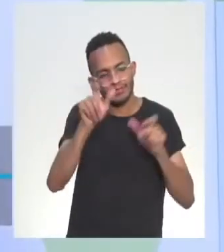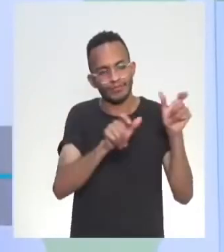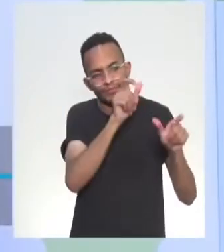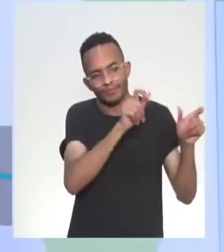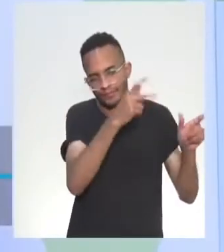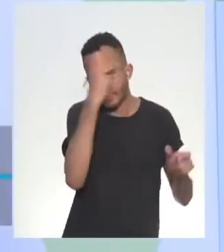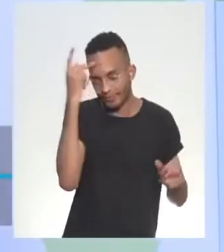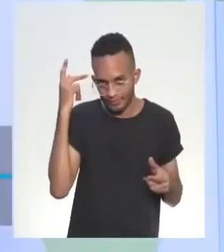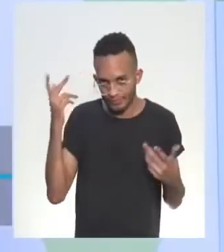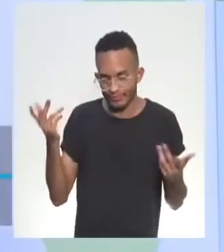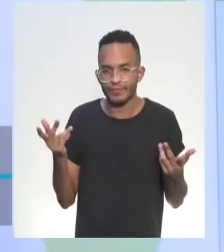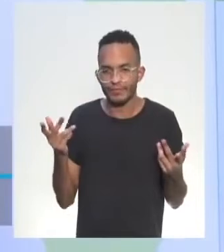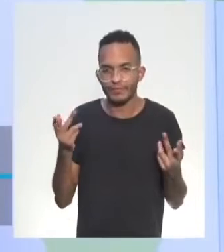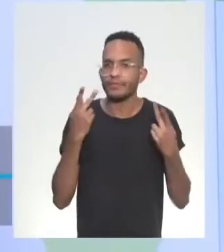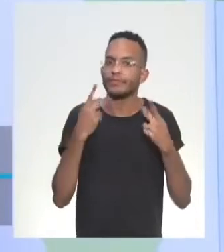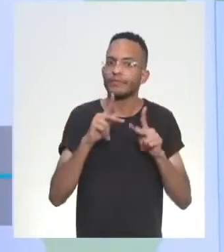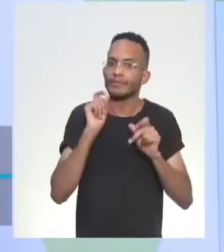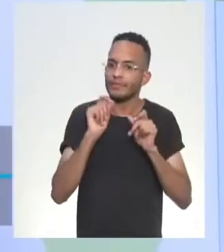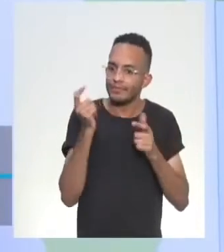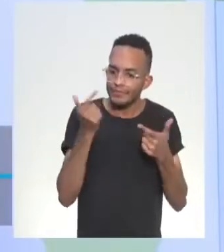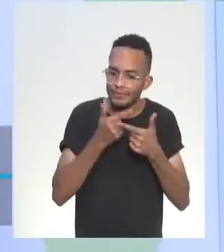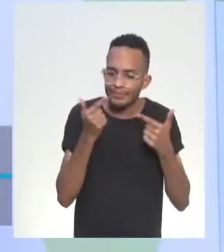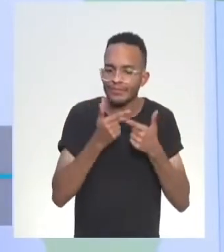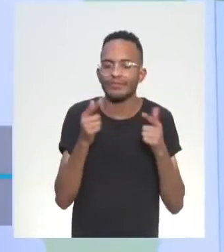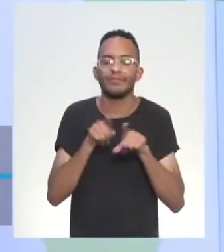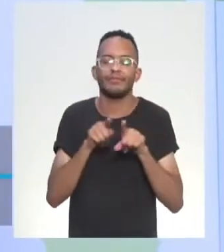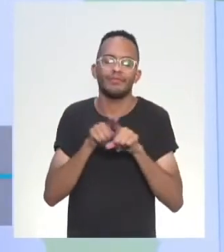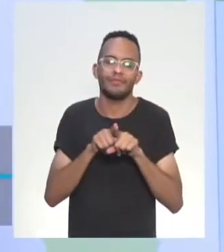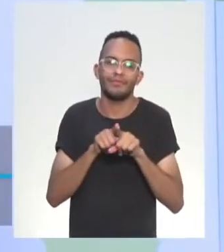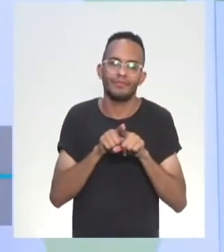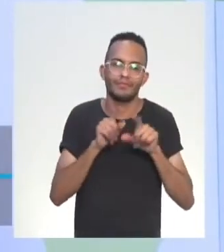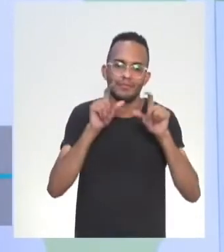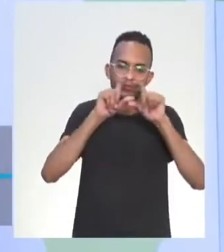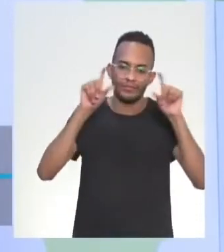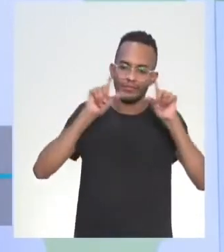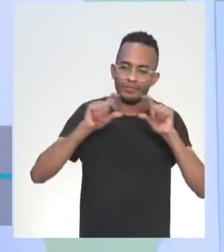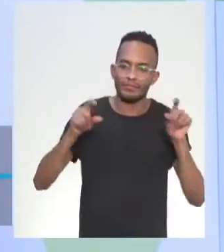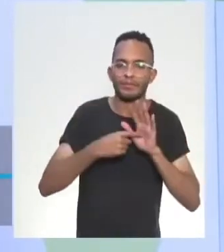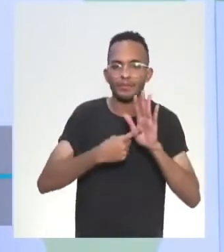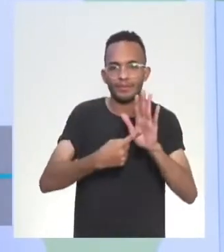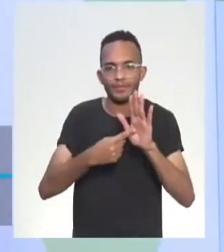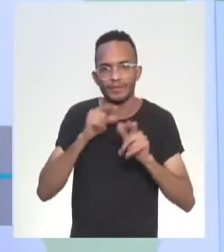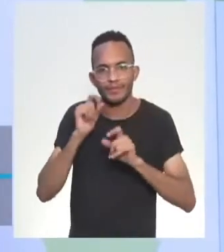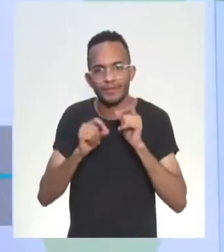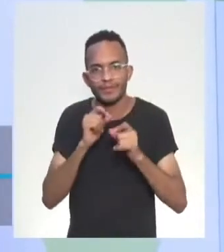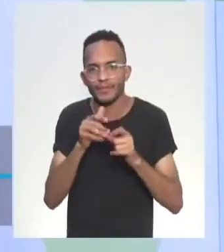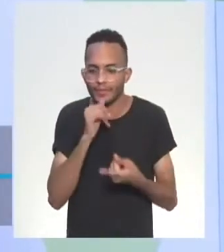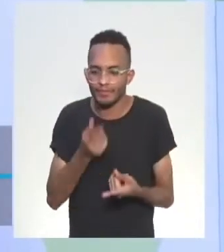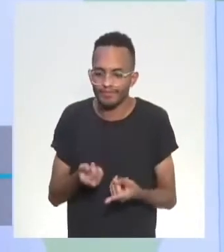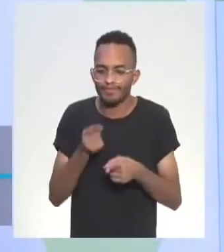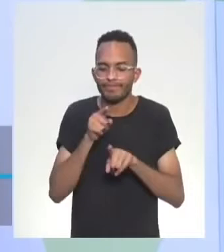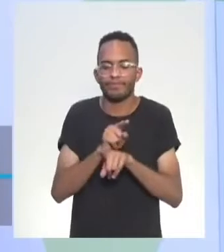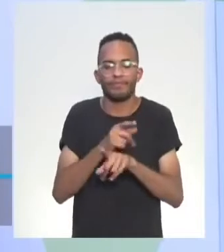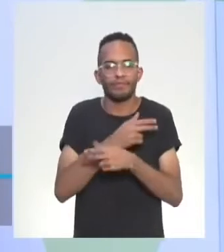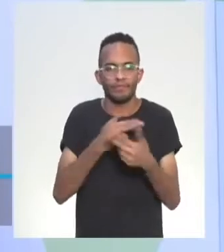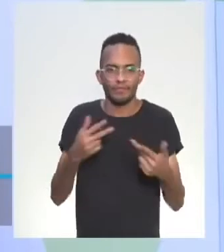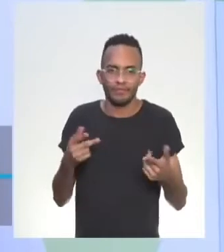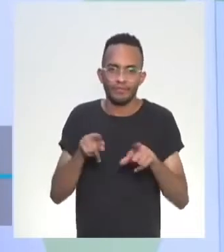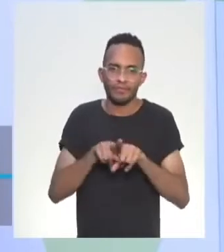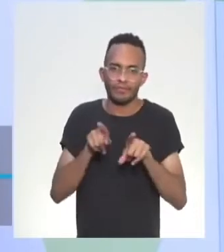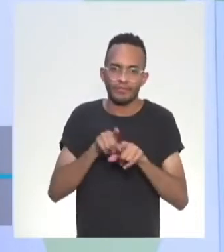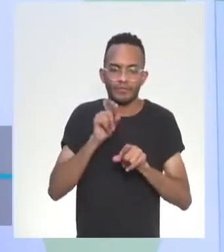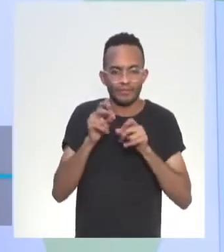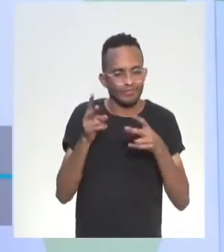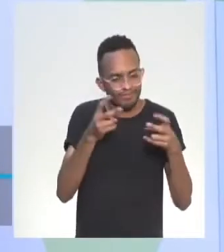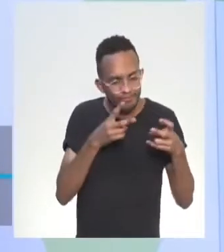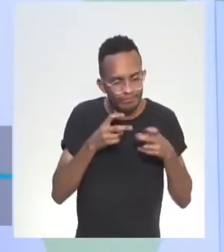pessoas. Então, é aí que está o humor do quadro, que mostra que é a inversão das coisas. Então, você percebe